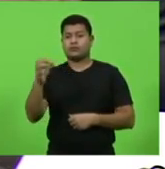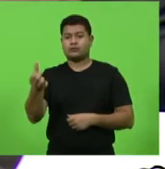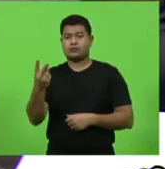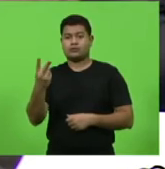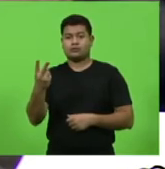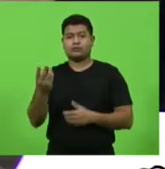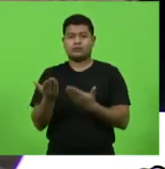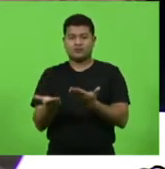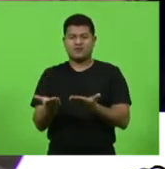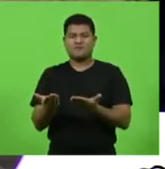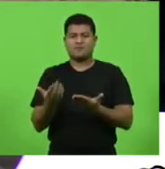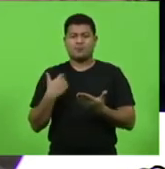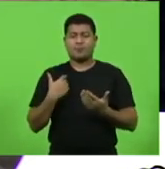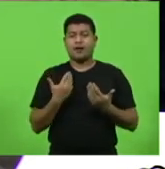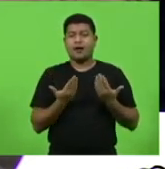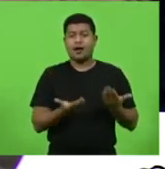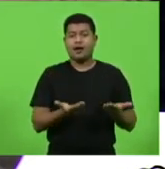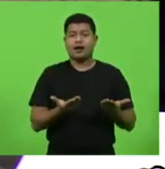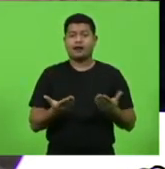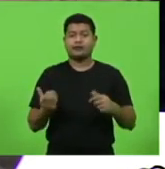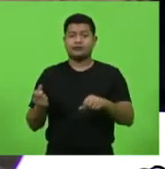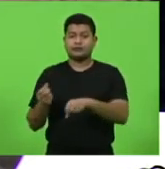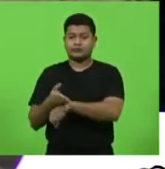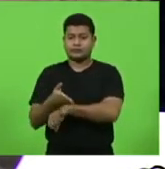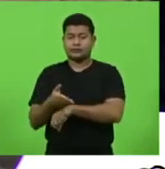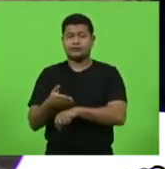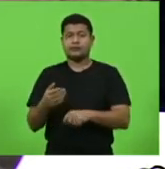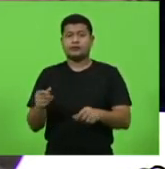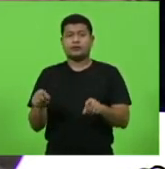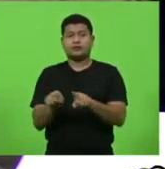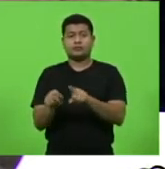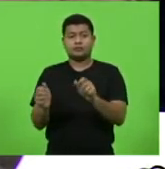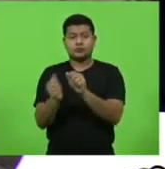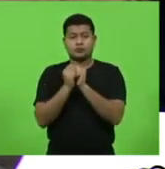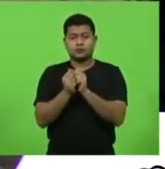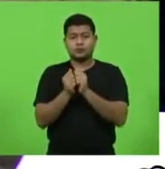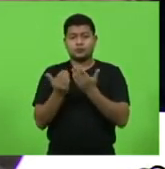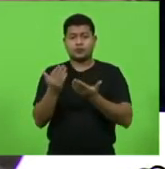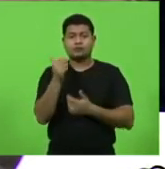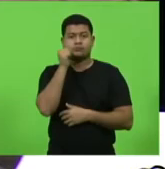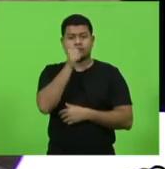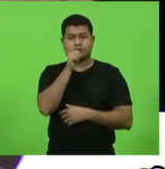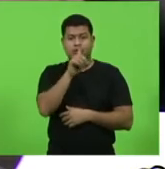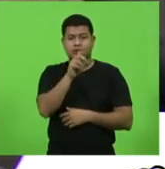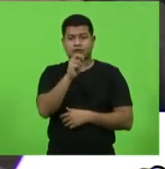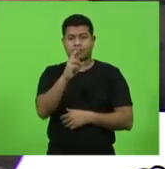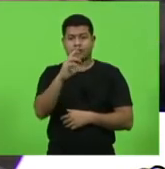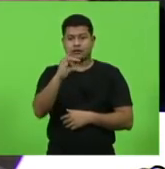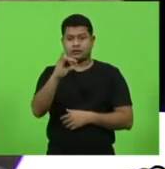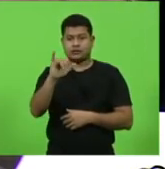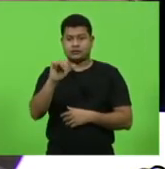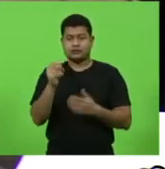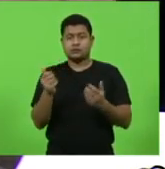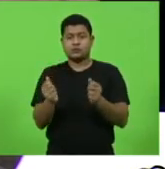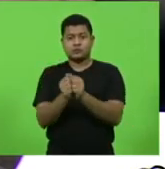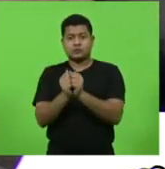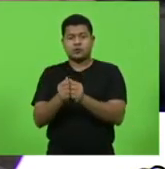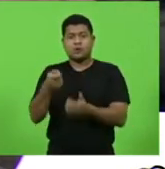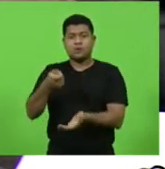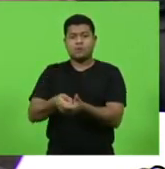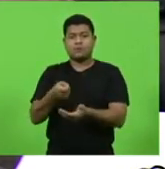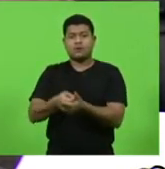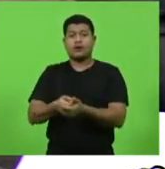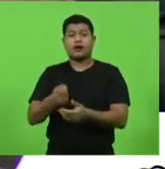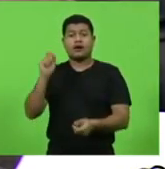a promotora da Ciblat também tem atuado juntamente a este caso na ação de obrigação de